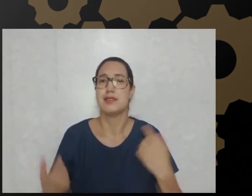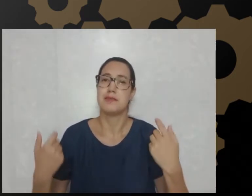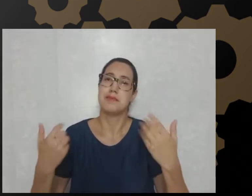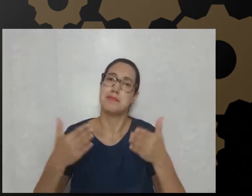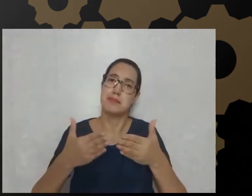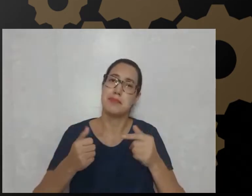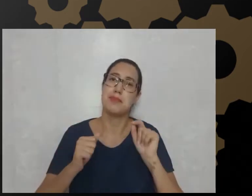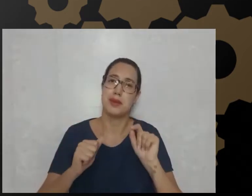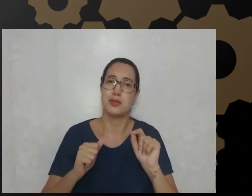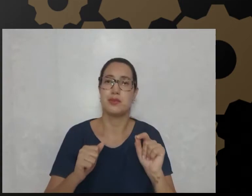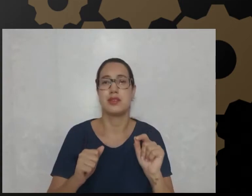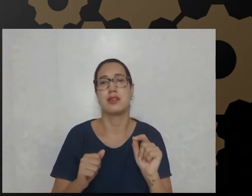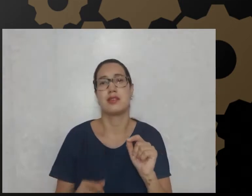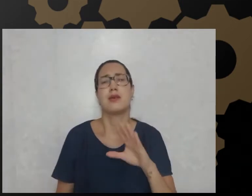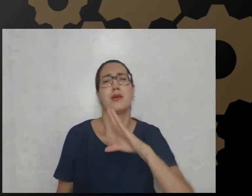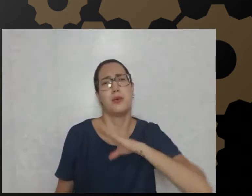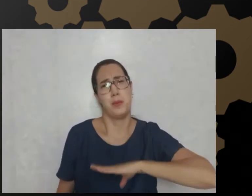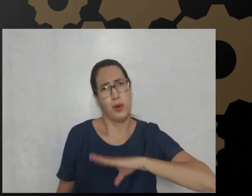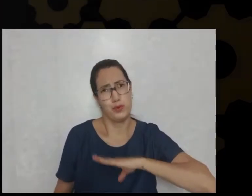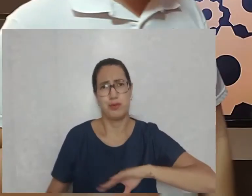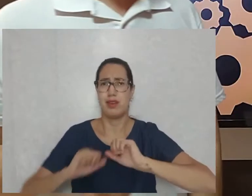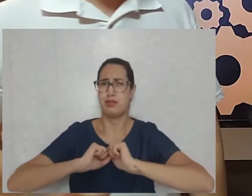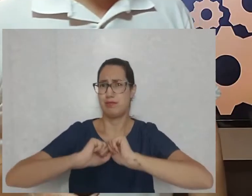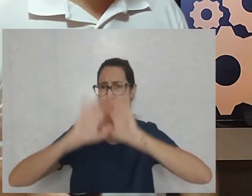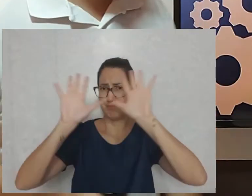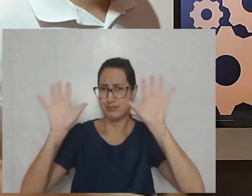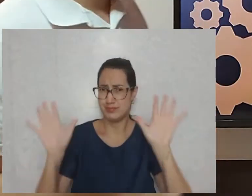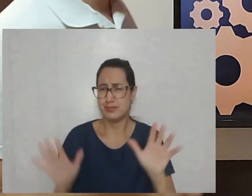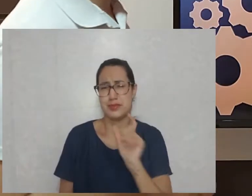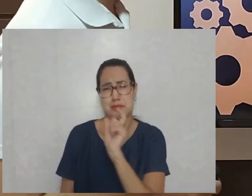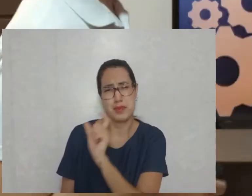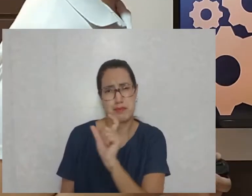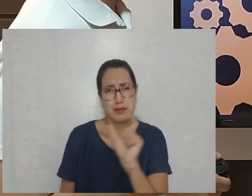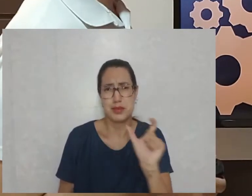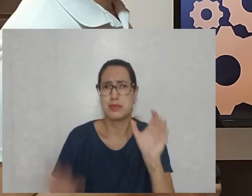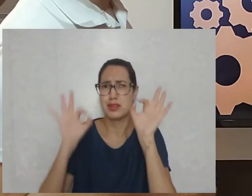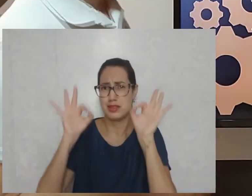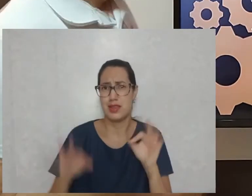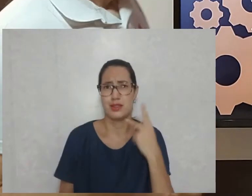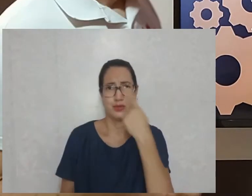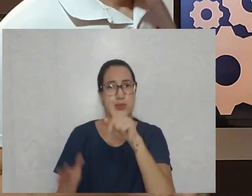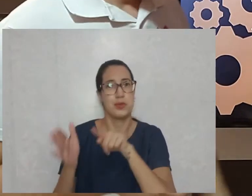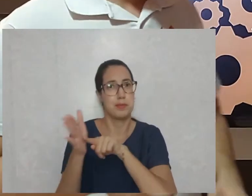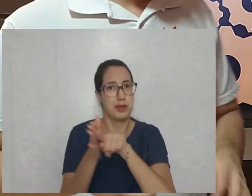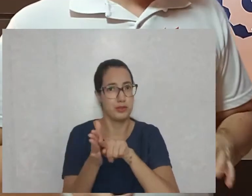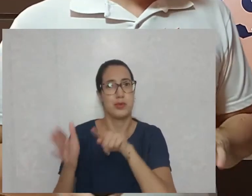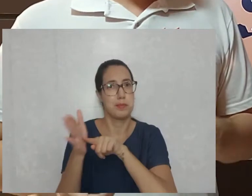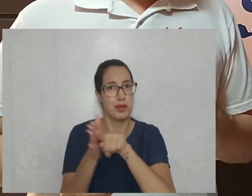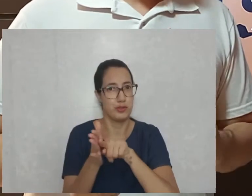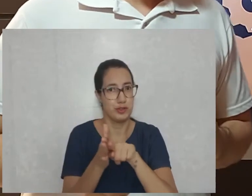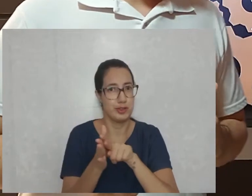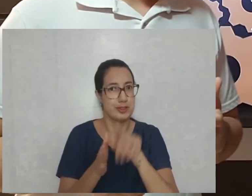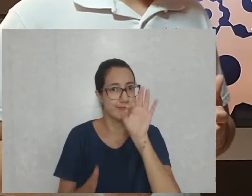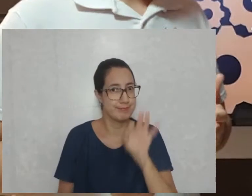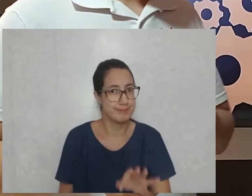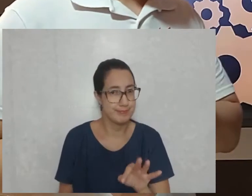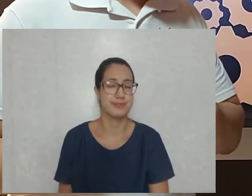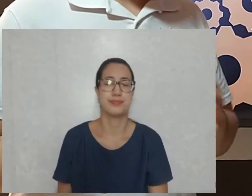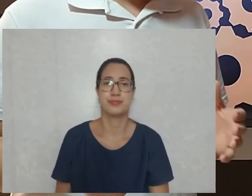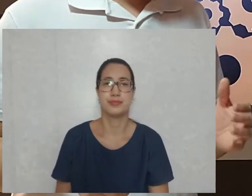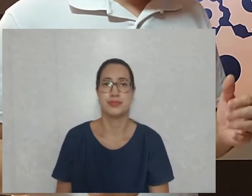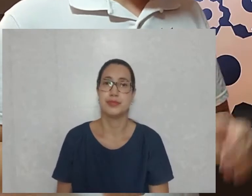colocar complementos nominais e determinar as circunstâncias que você está fazendo a pesquisa, tá? Então, assim, para ficar mais fácil,